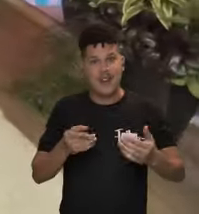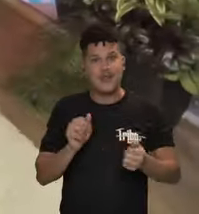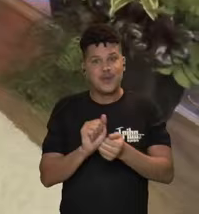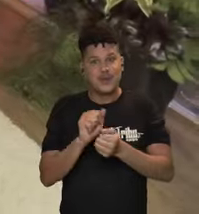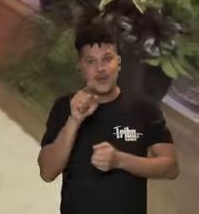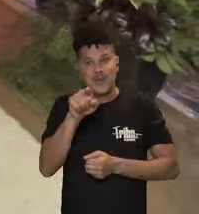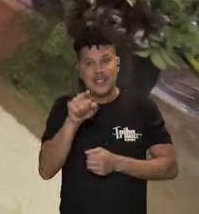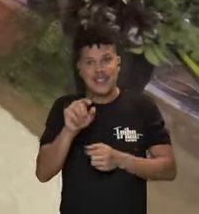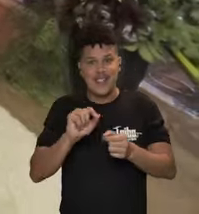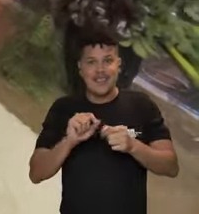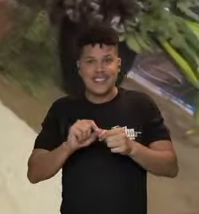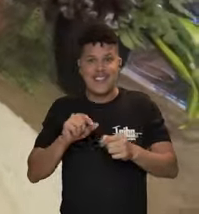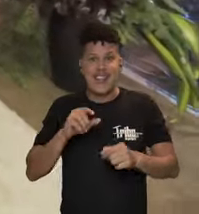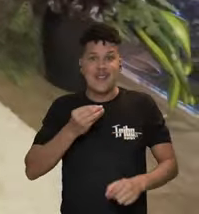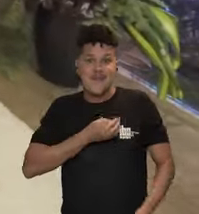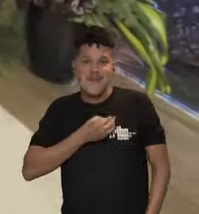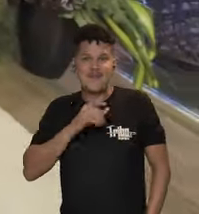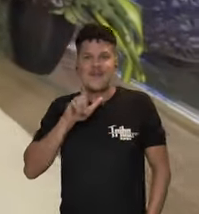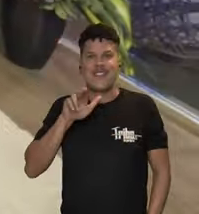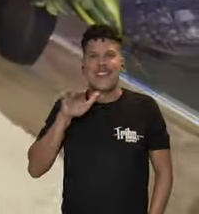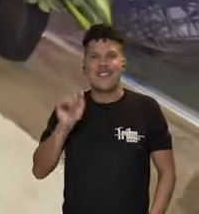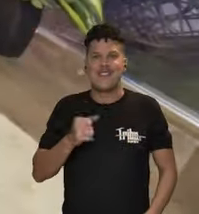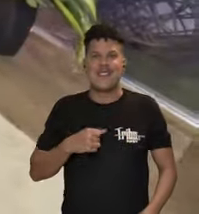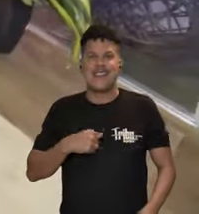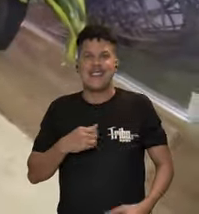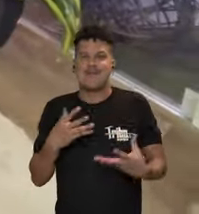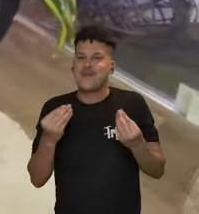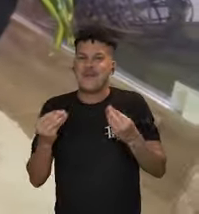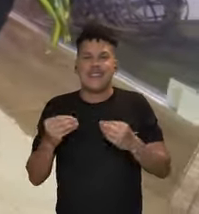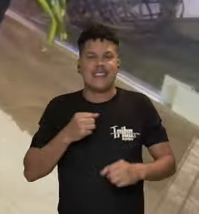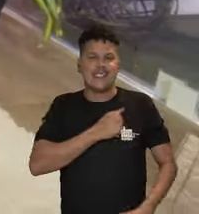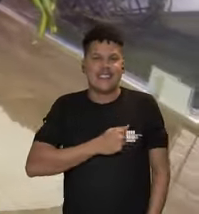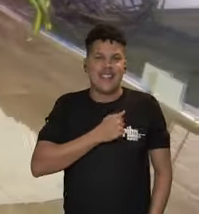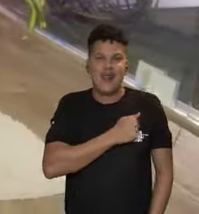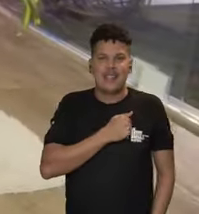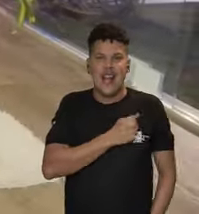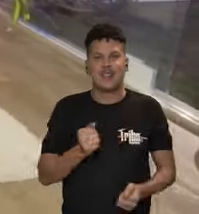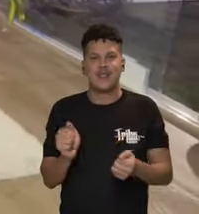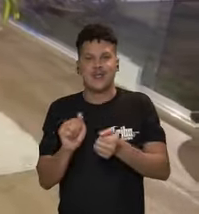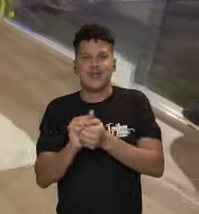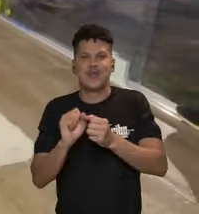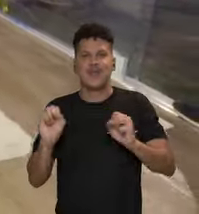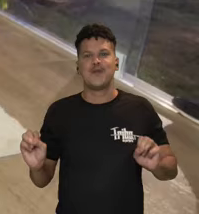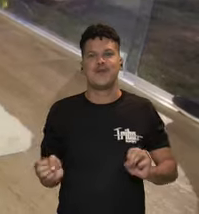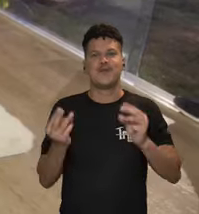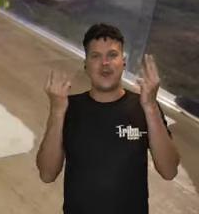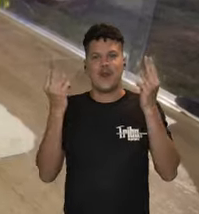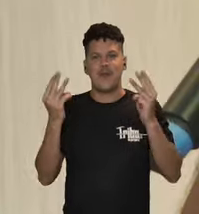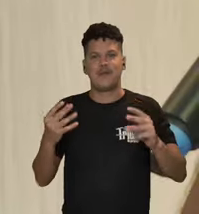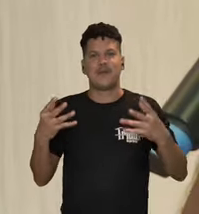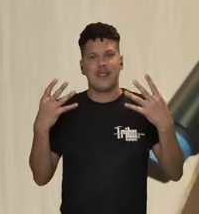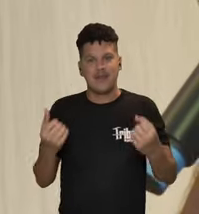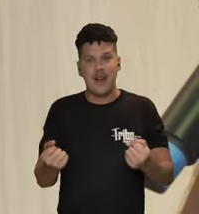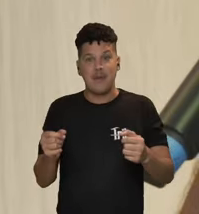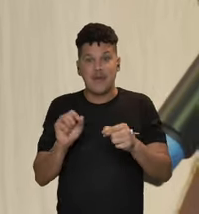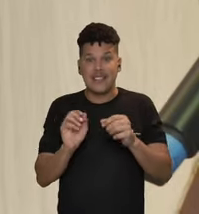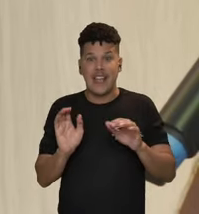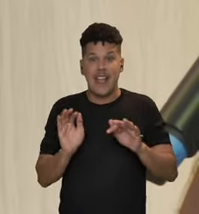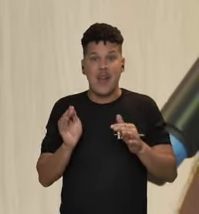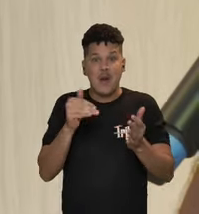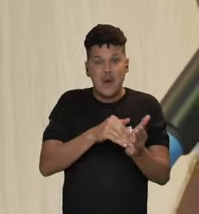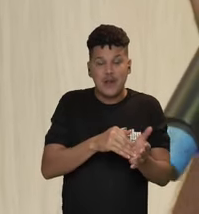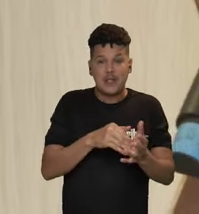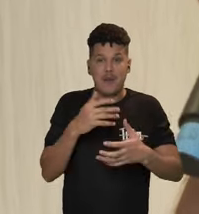live, morrendo de saudade mesmo de estar nos shows. A saudade é grande. E é isso, velho. A gente vai fazer a nossa última,